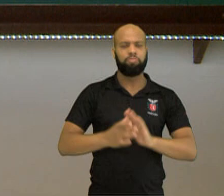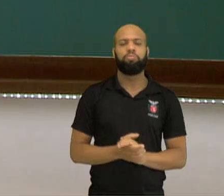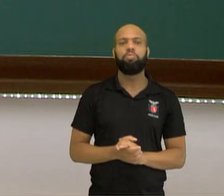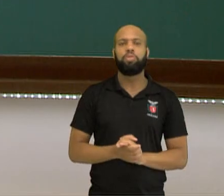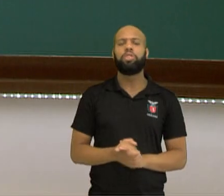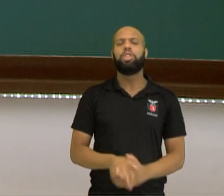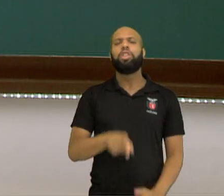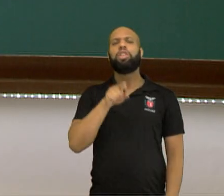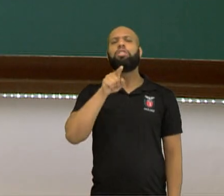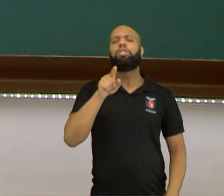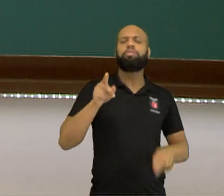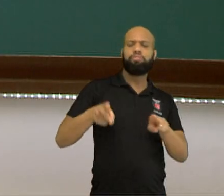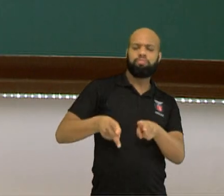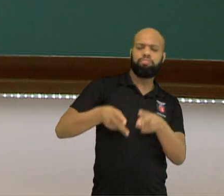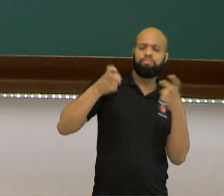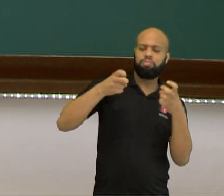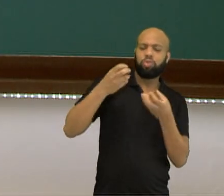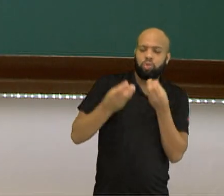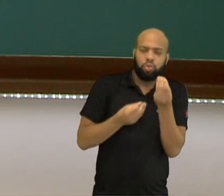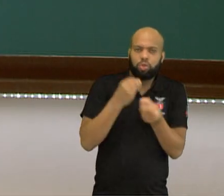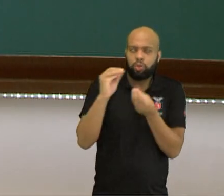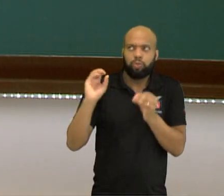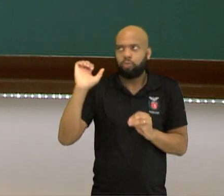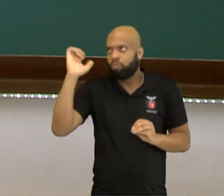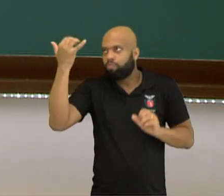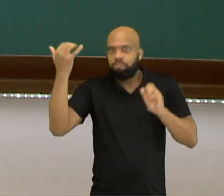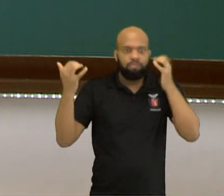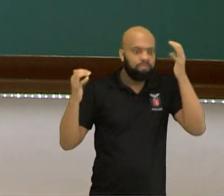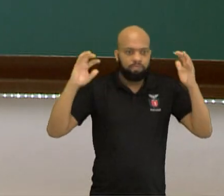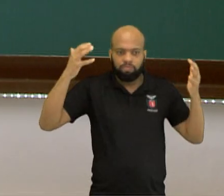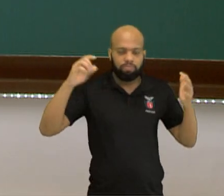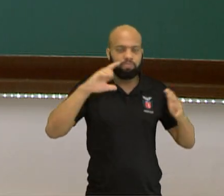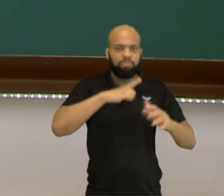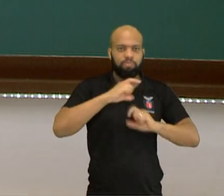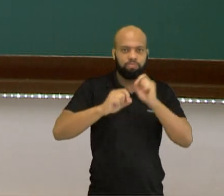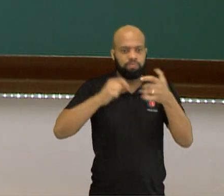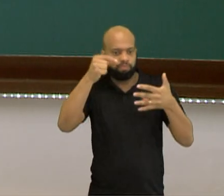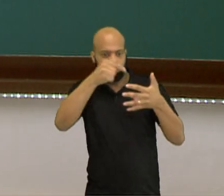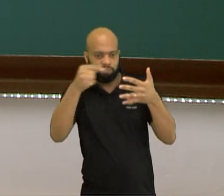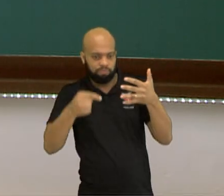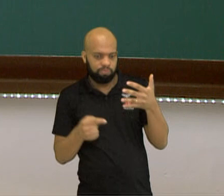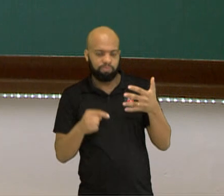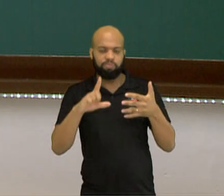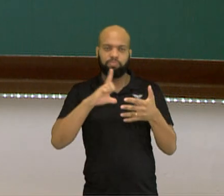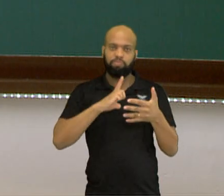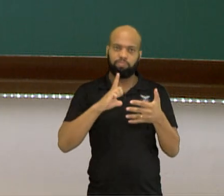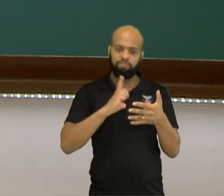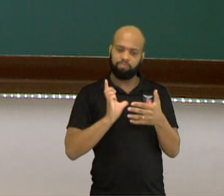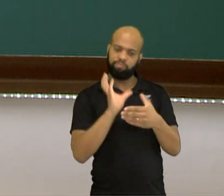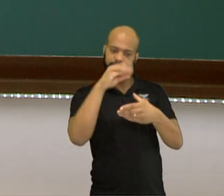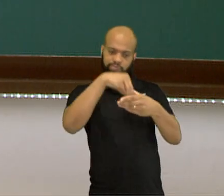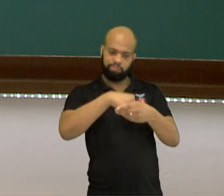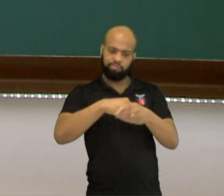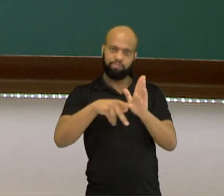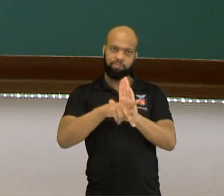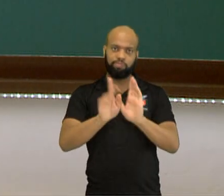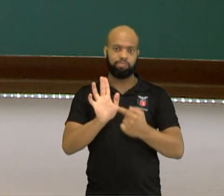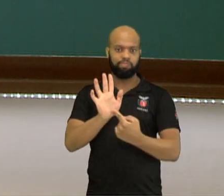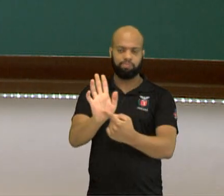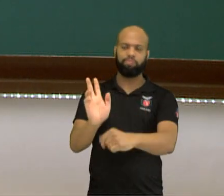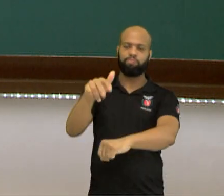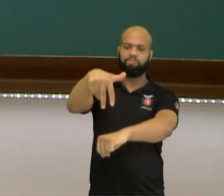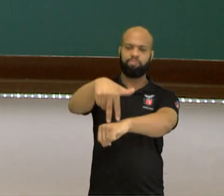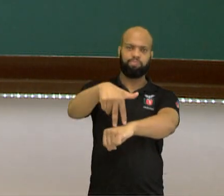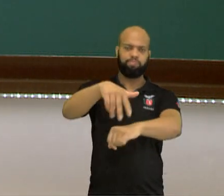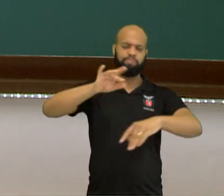você percebeu como que acontece, né, o conjunto de ações que acontecem numa peça